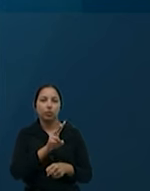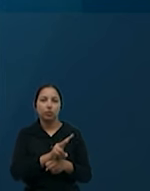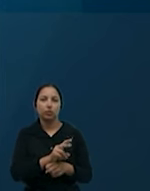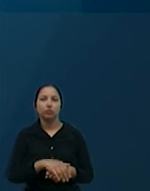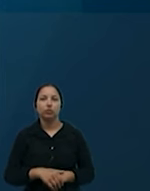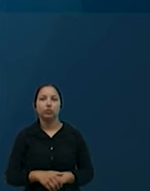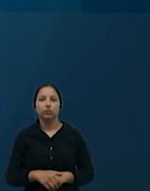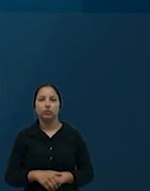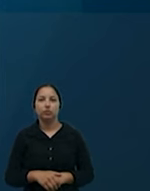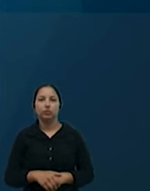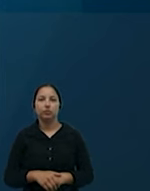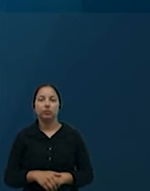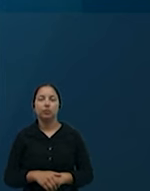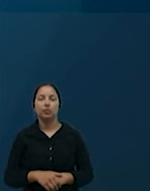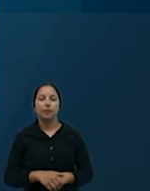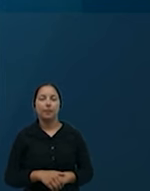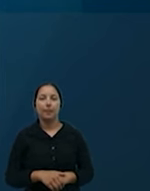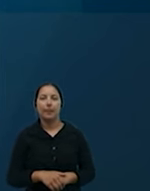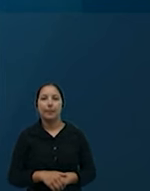estamos